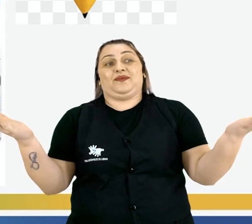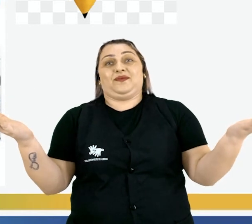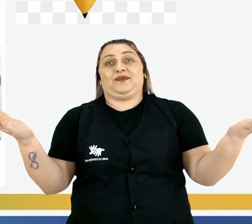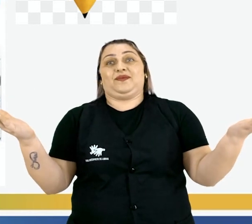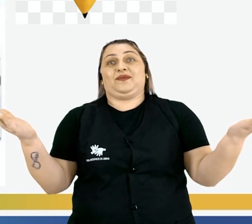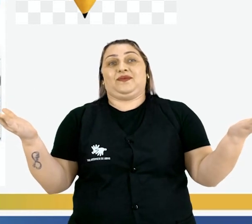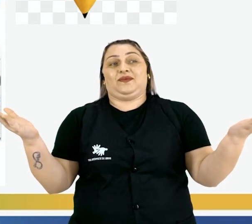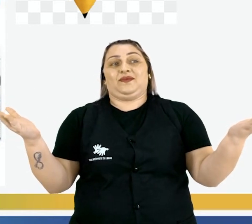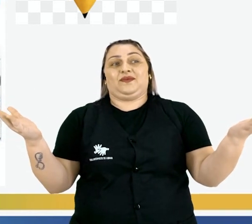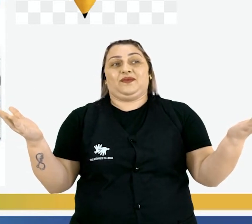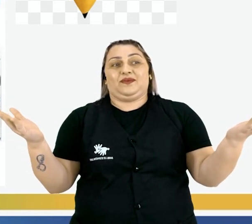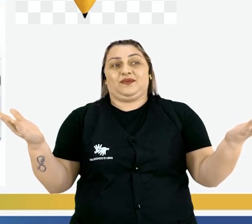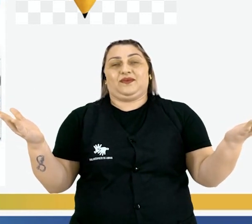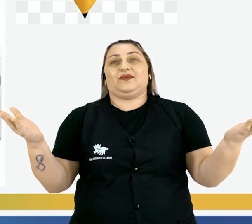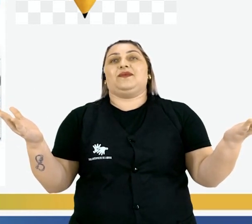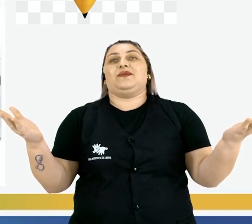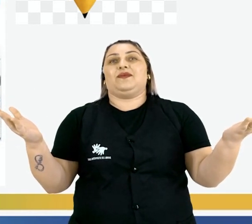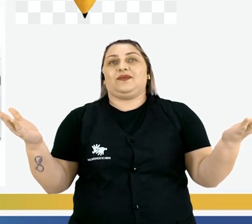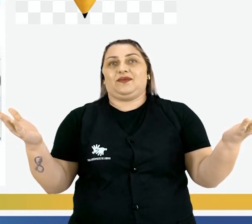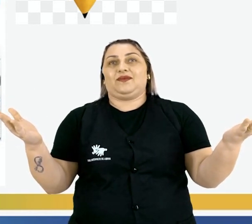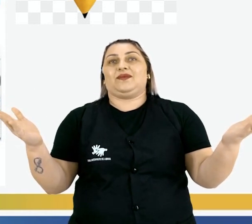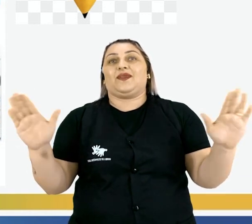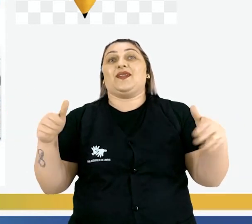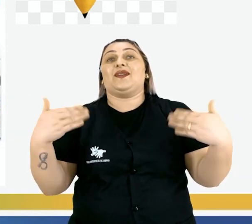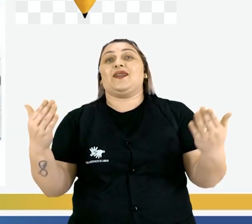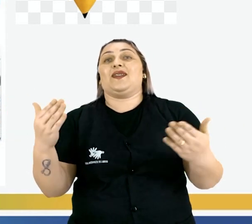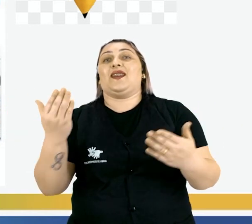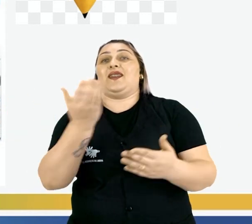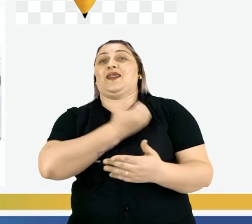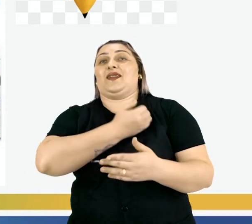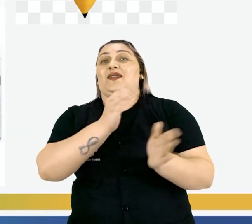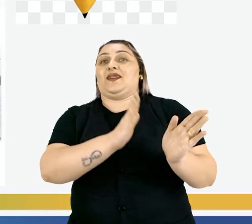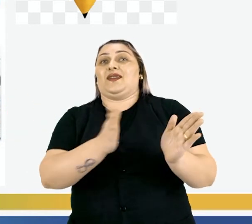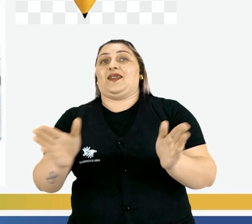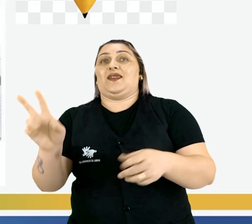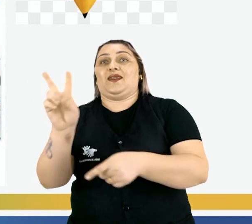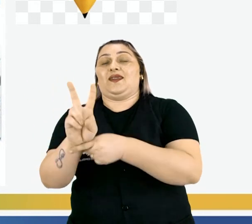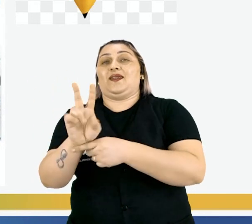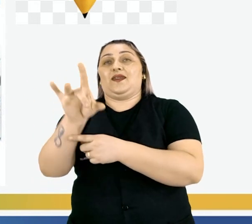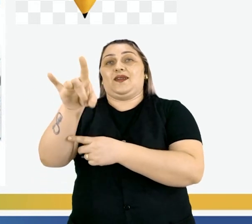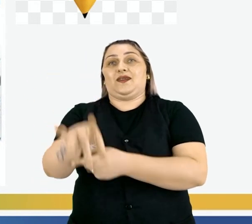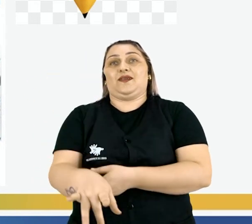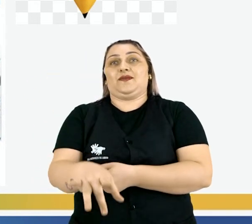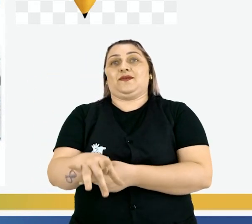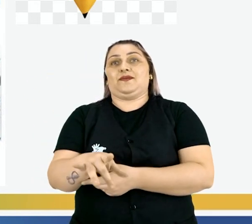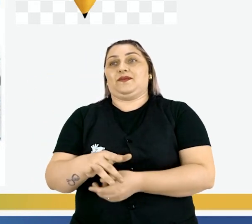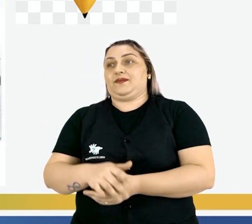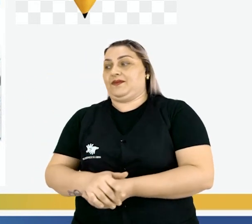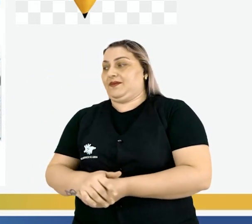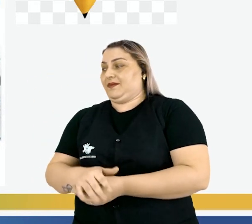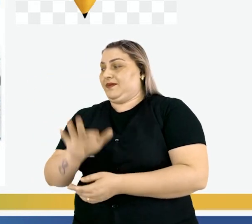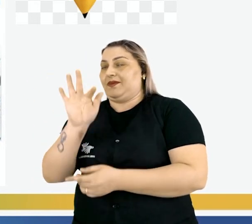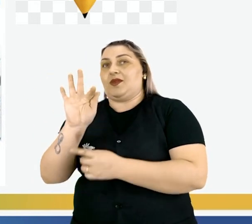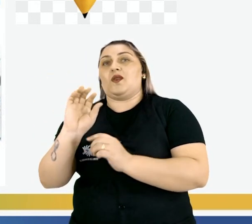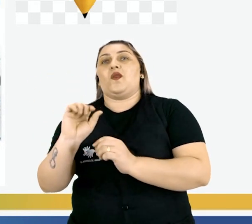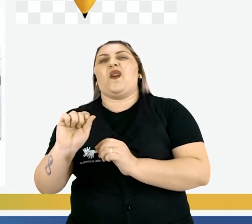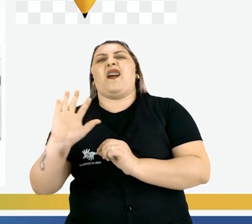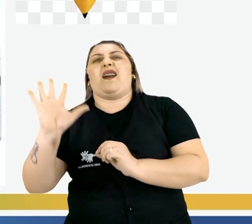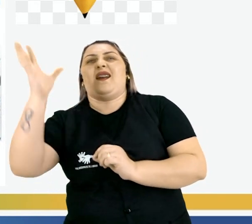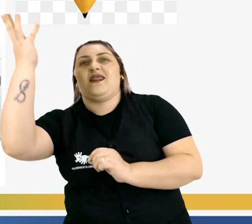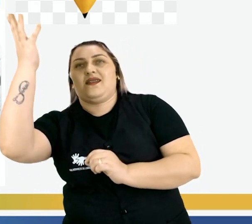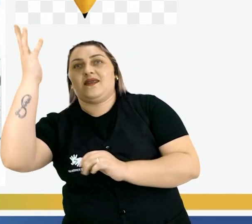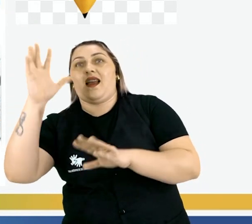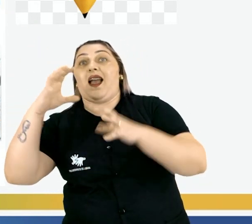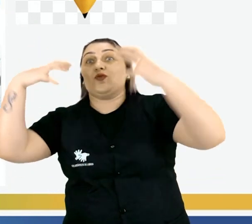Está contando os anos, não é verdade? Então, é o tempo cronológico. E por último, letra F. O que está acontecendo ali?